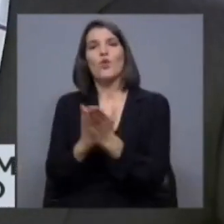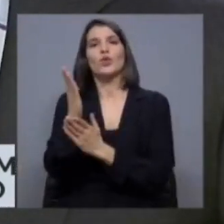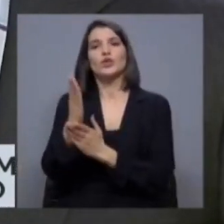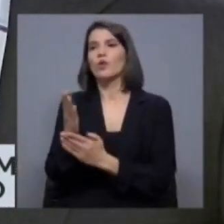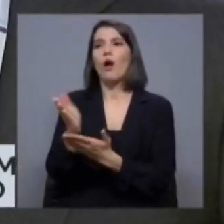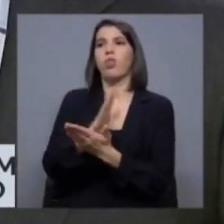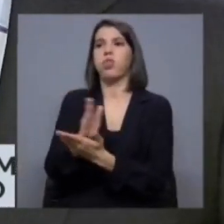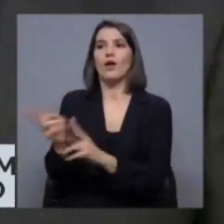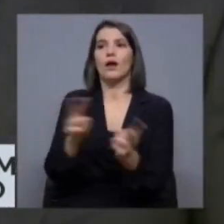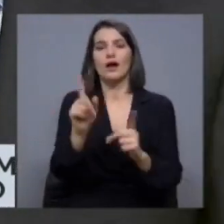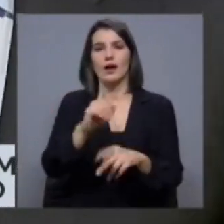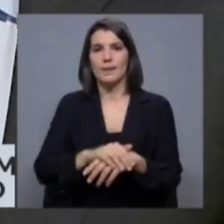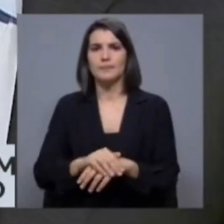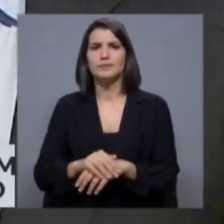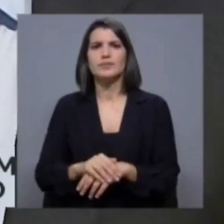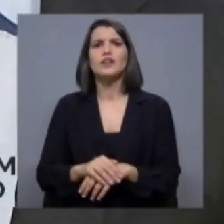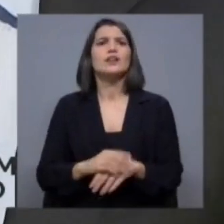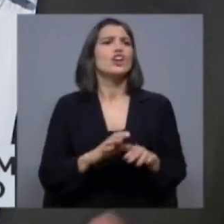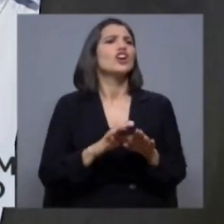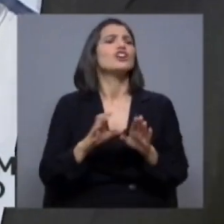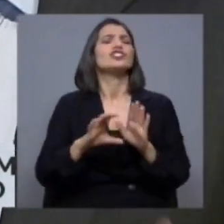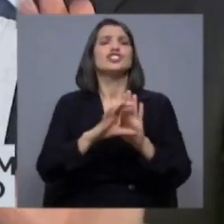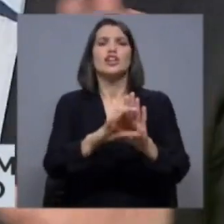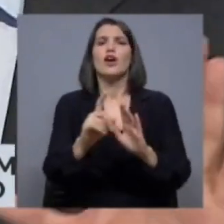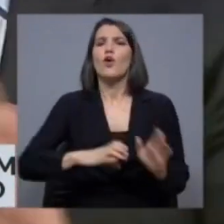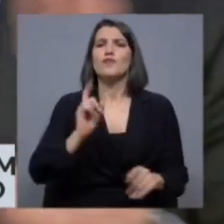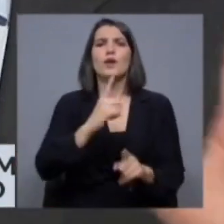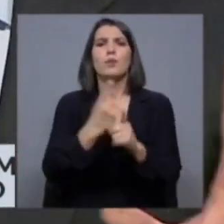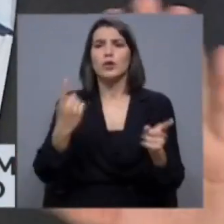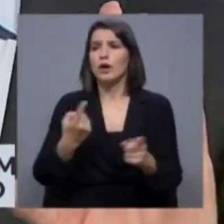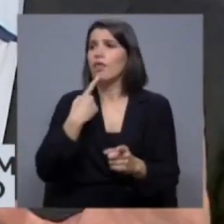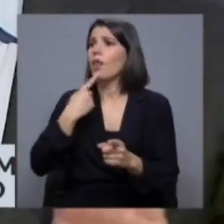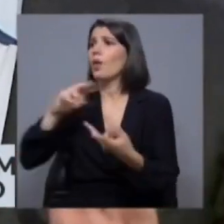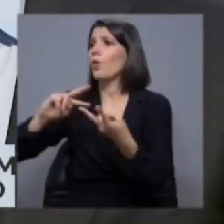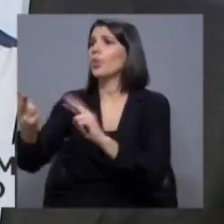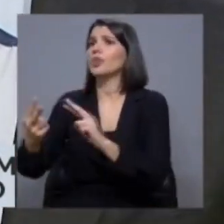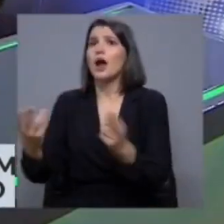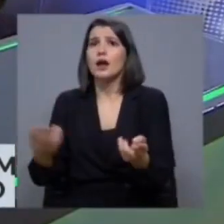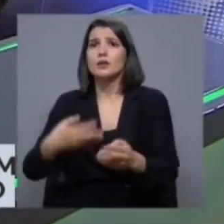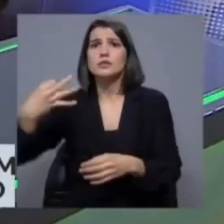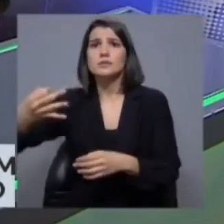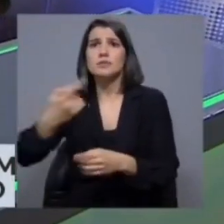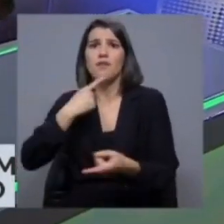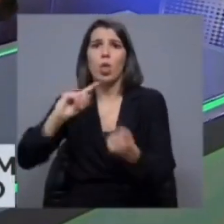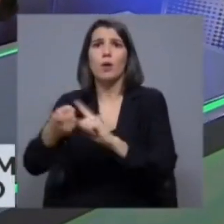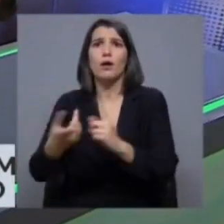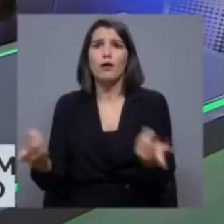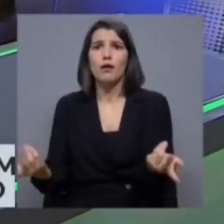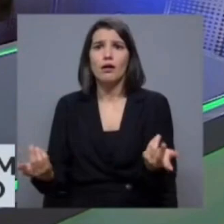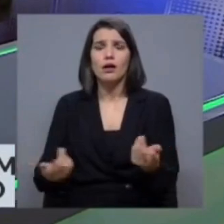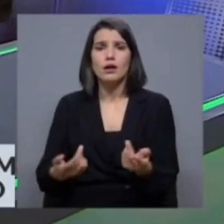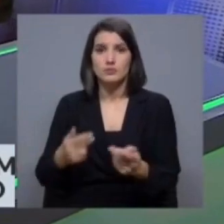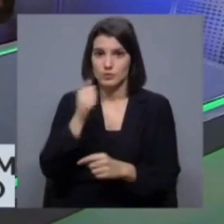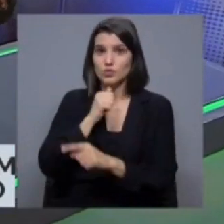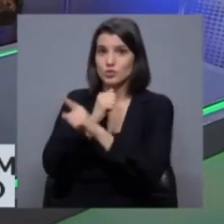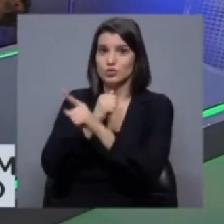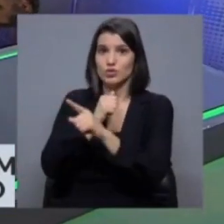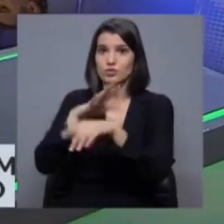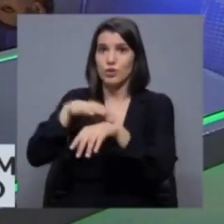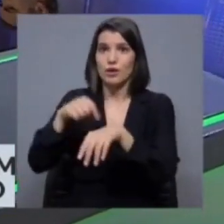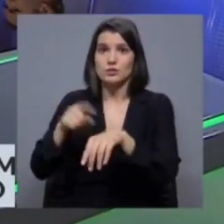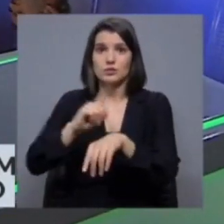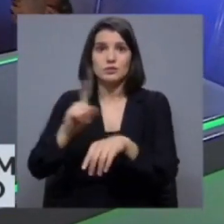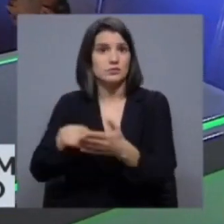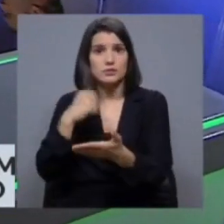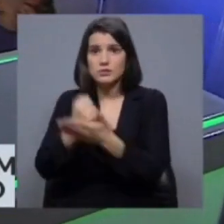mesmo chega e não é confiável por isto estou contrário o vulcão das argolas e reguladores e não deixe sempre desde